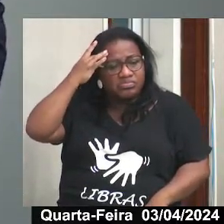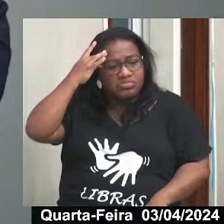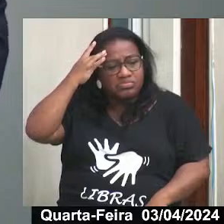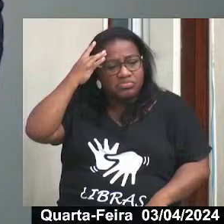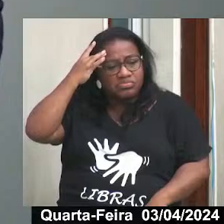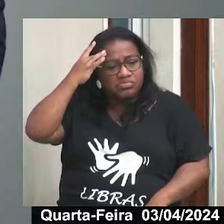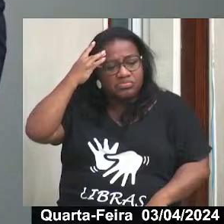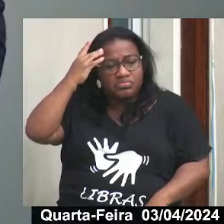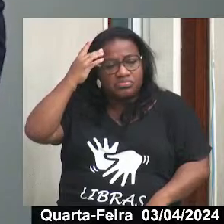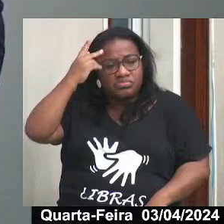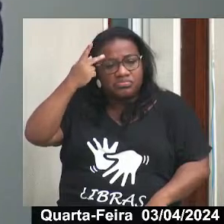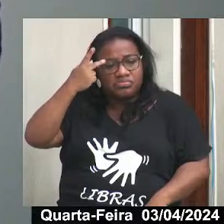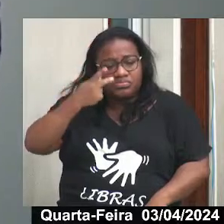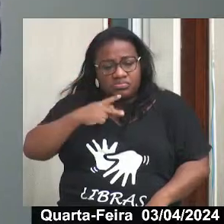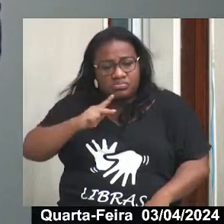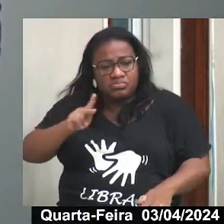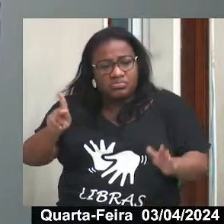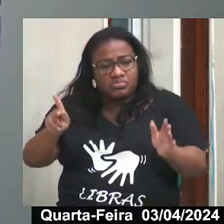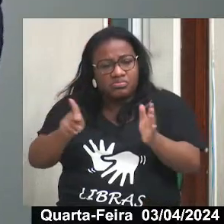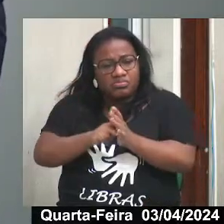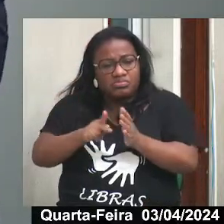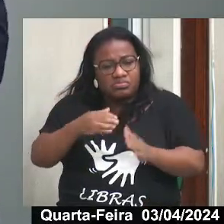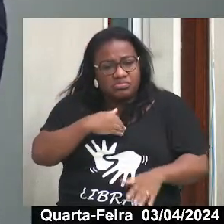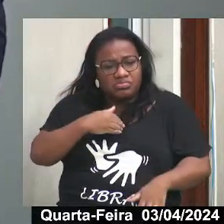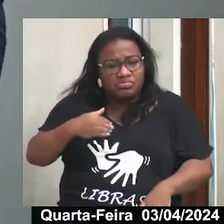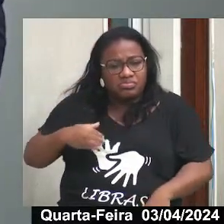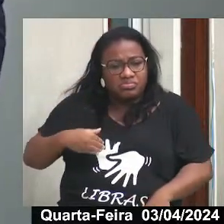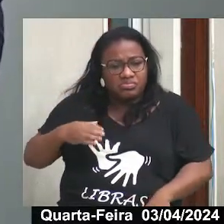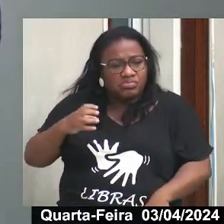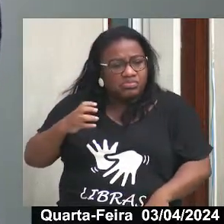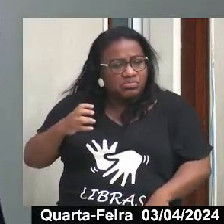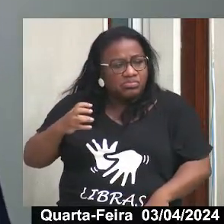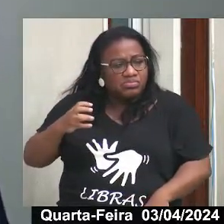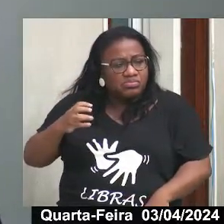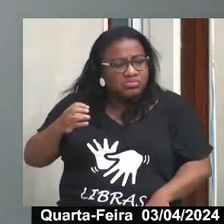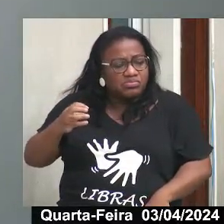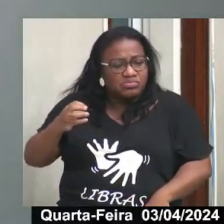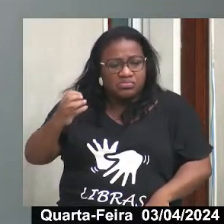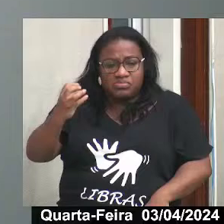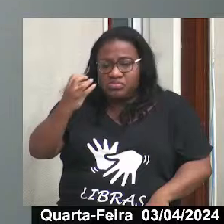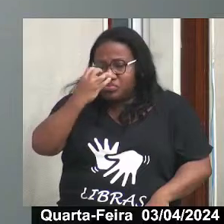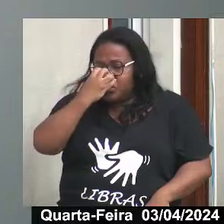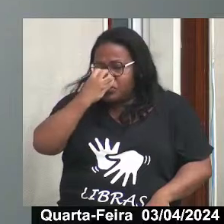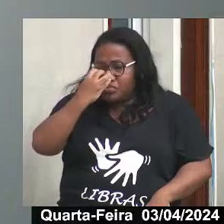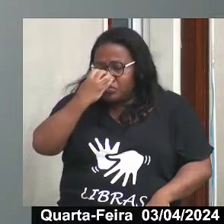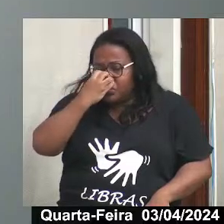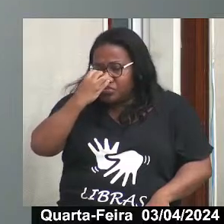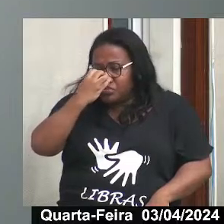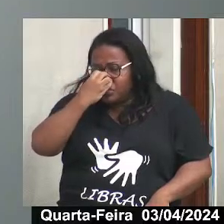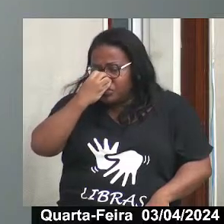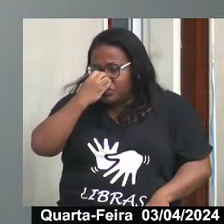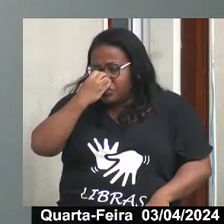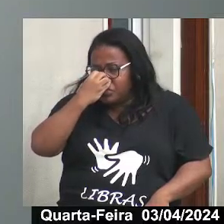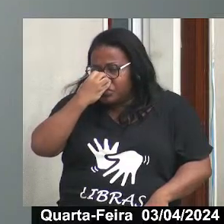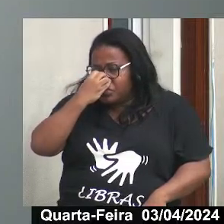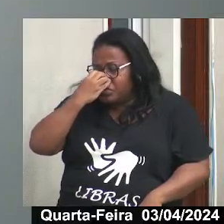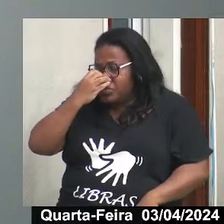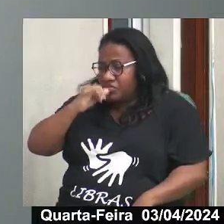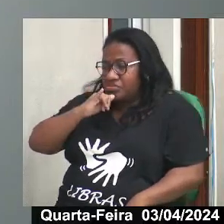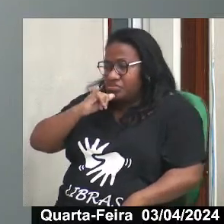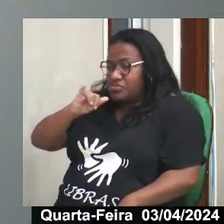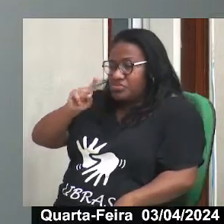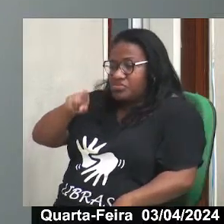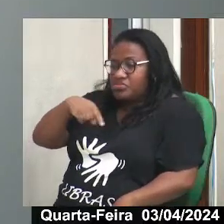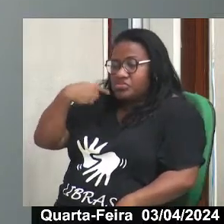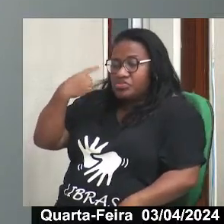secretário municipal do seu governo, que o senhor representa, é um palhaço? Eu estou ansioso, presidente, para